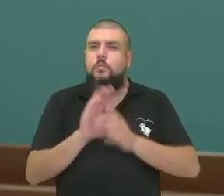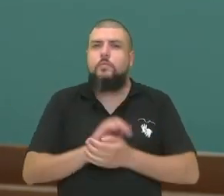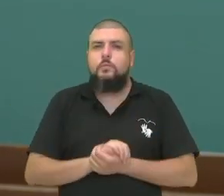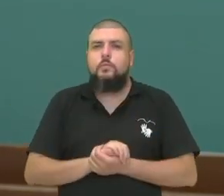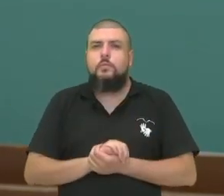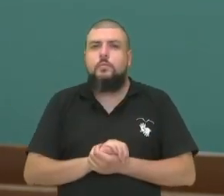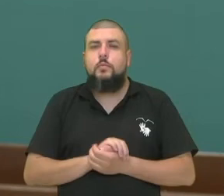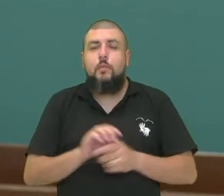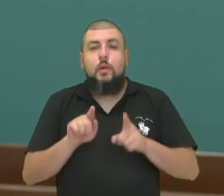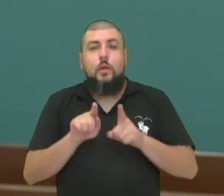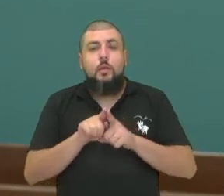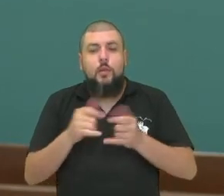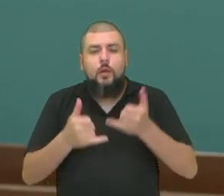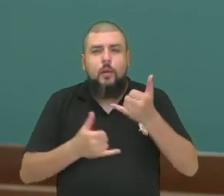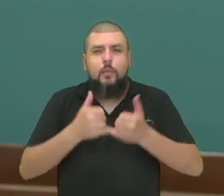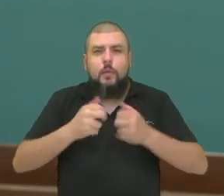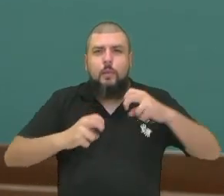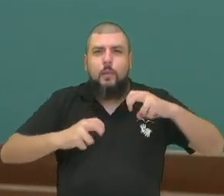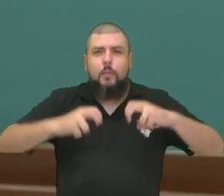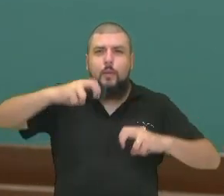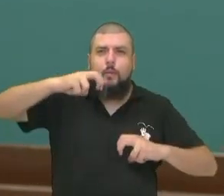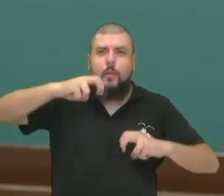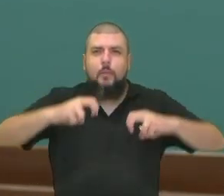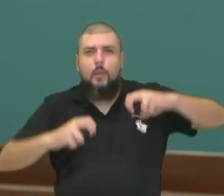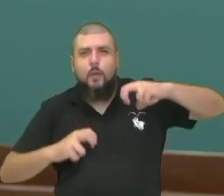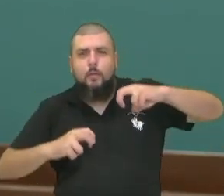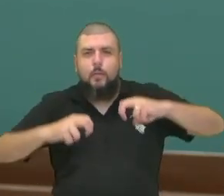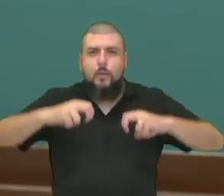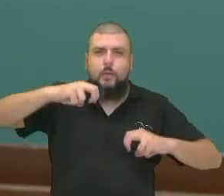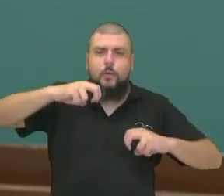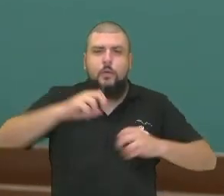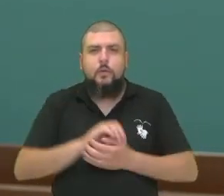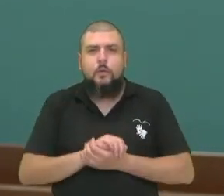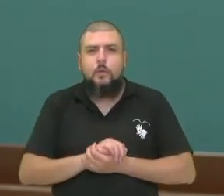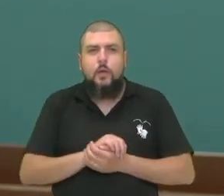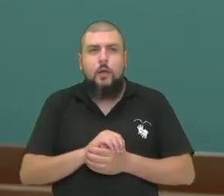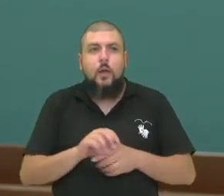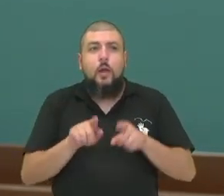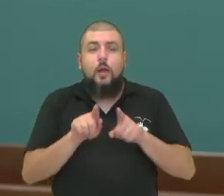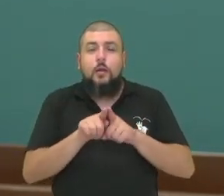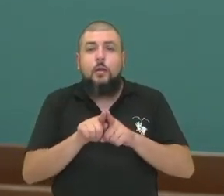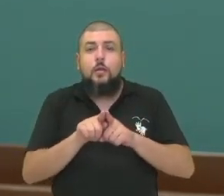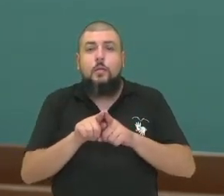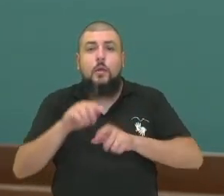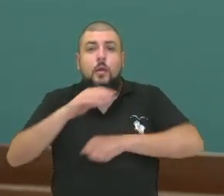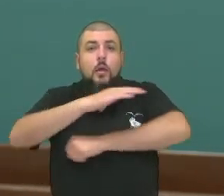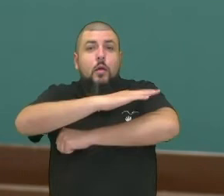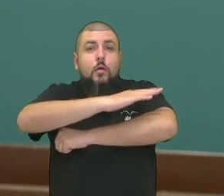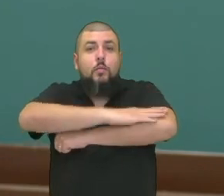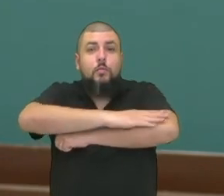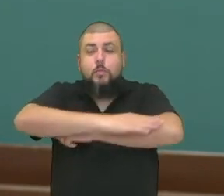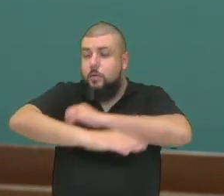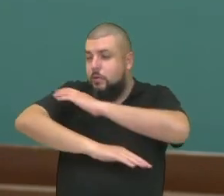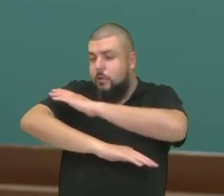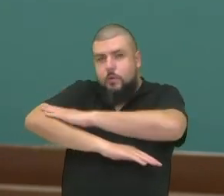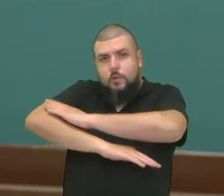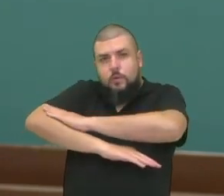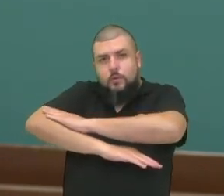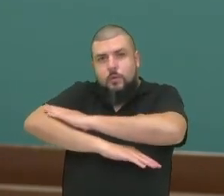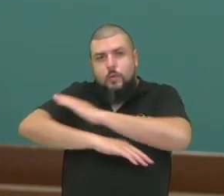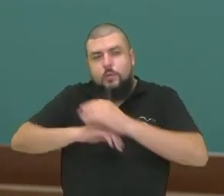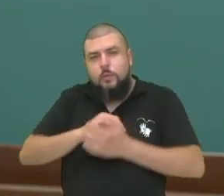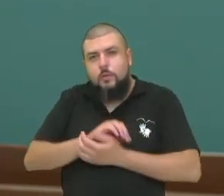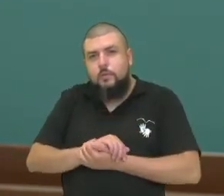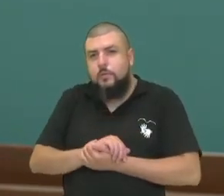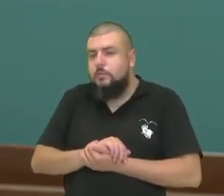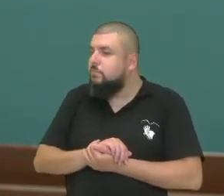aqui na gangorra até no movimento no braço lá aqui no braço dos personagens vinhos que estão na imagem também nas